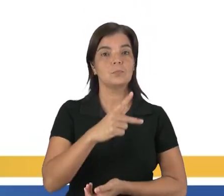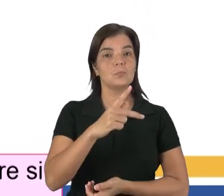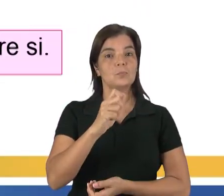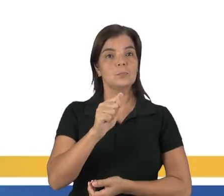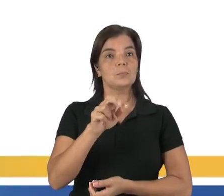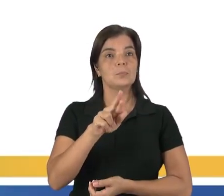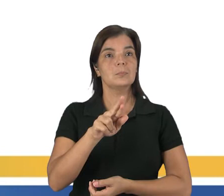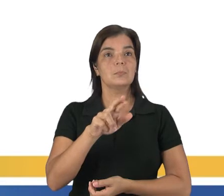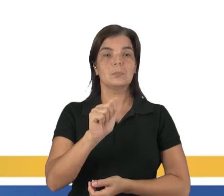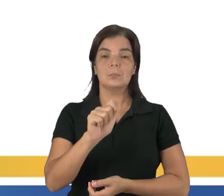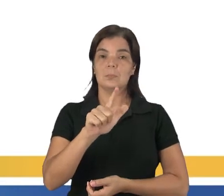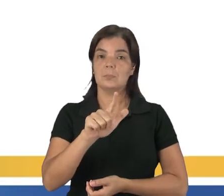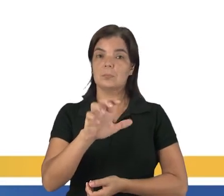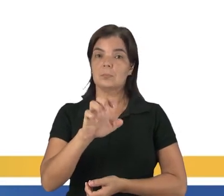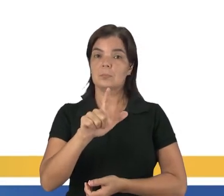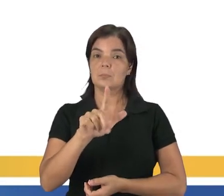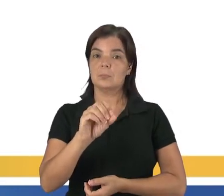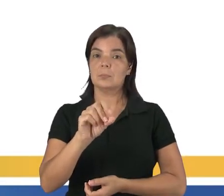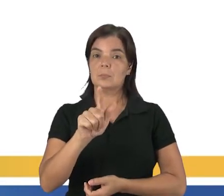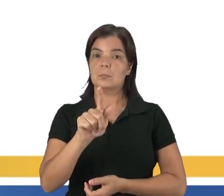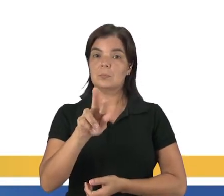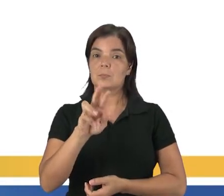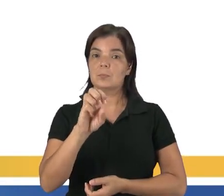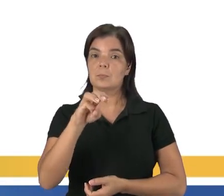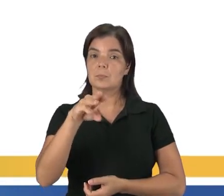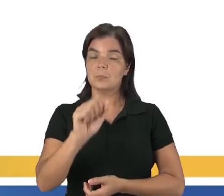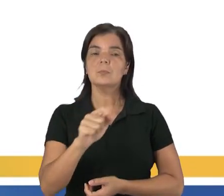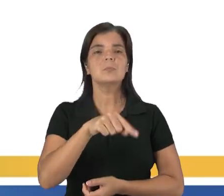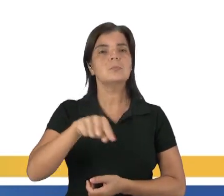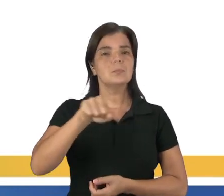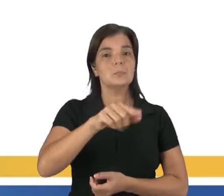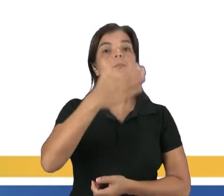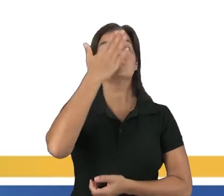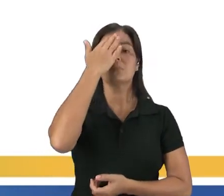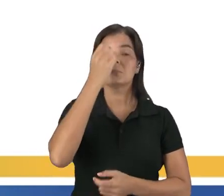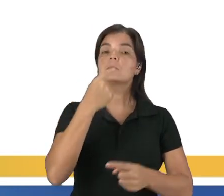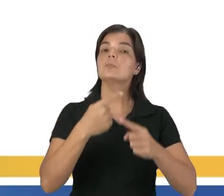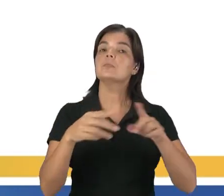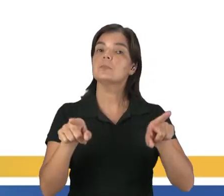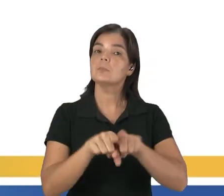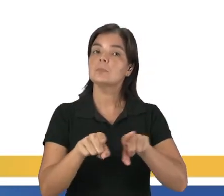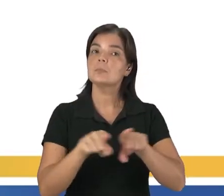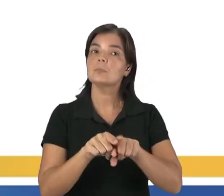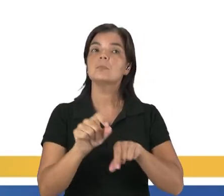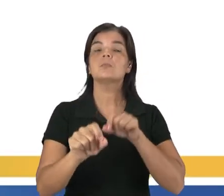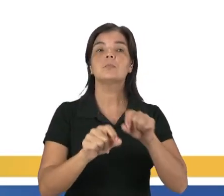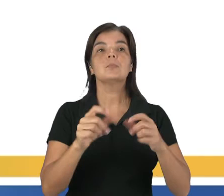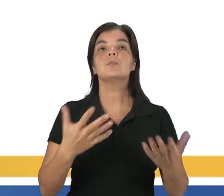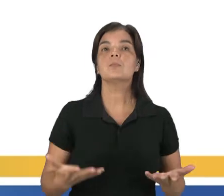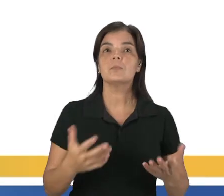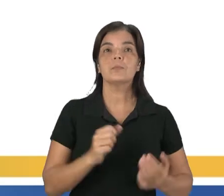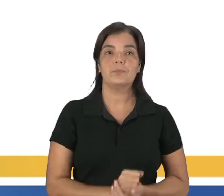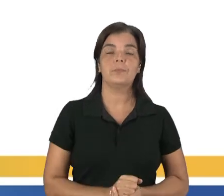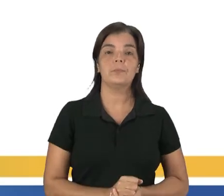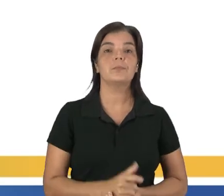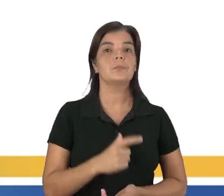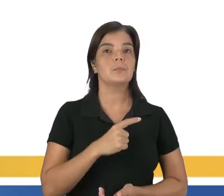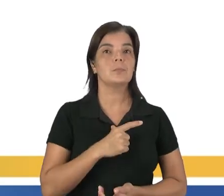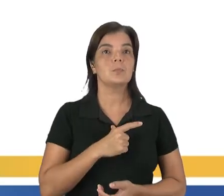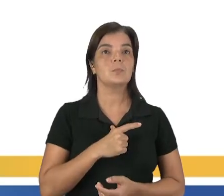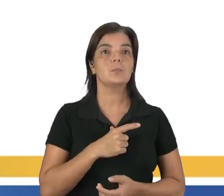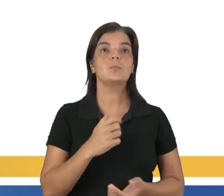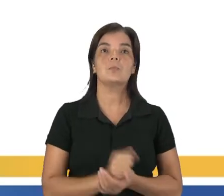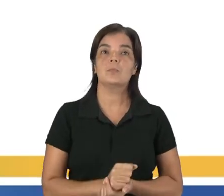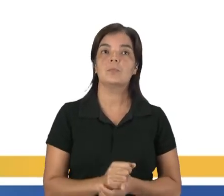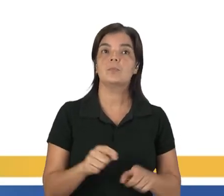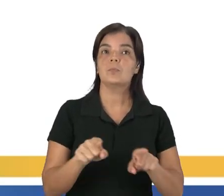parte do paralelogramo, né? Por quê? Você tem que saber também, o paralelogramo tem um que nós chamamos